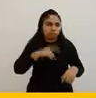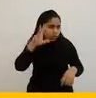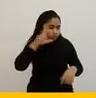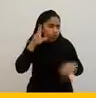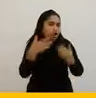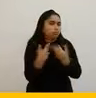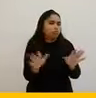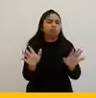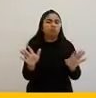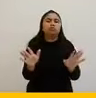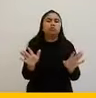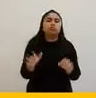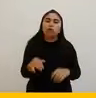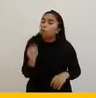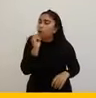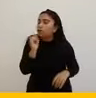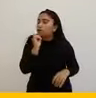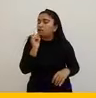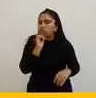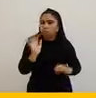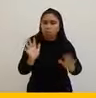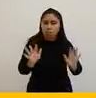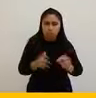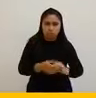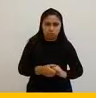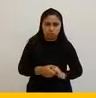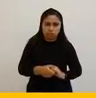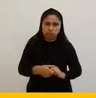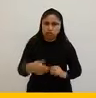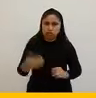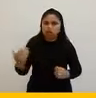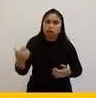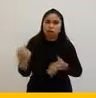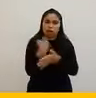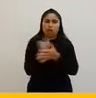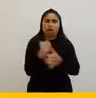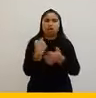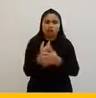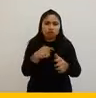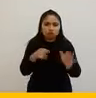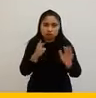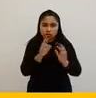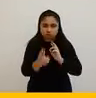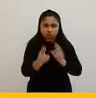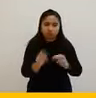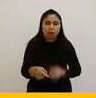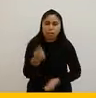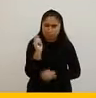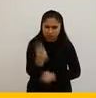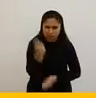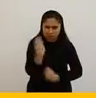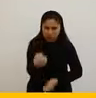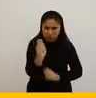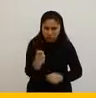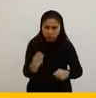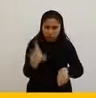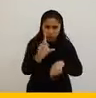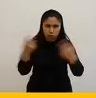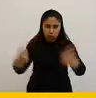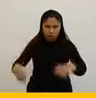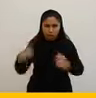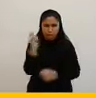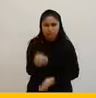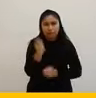segunda-feira. Vou dar um exemplo também de pedidos que nos chegaram durante a semana. Pesqueiro. Pesqueiro